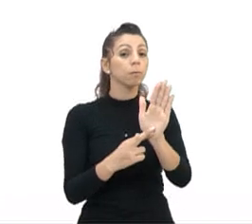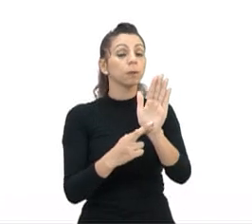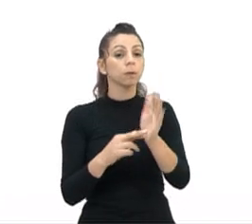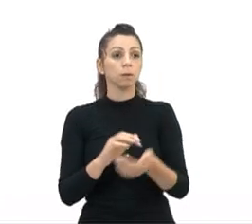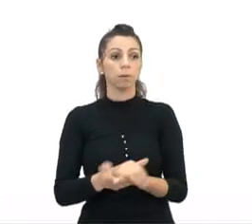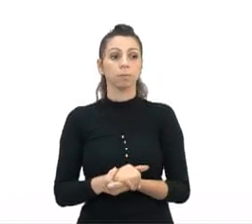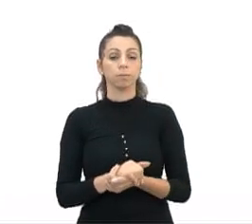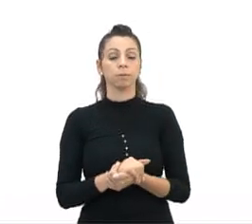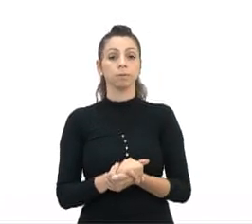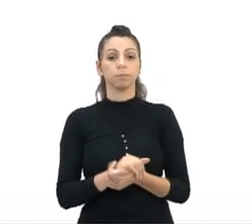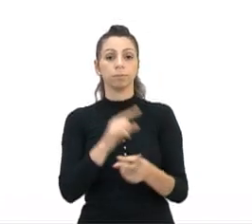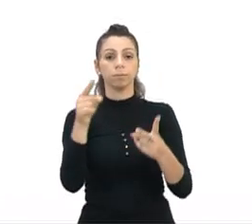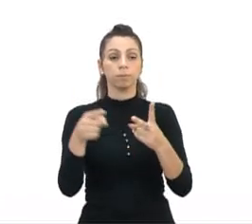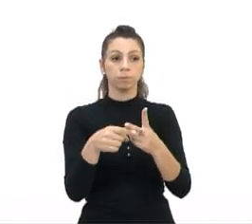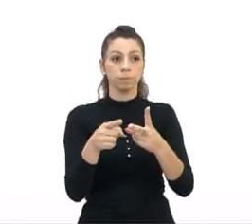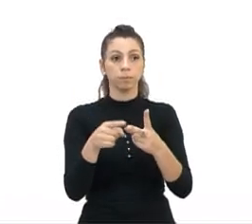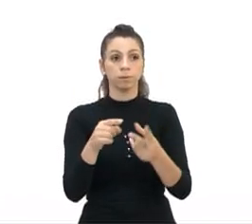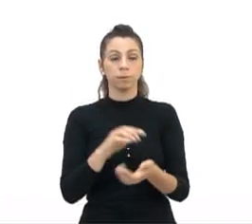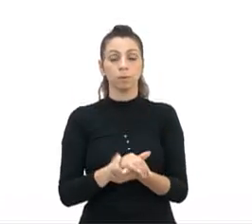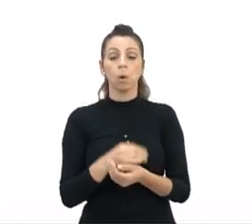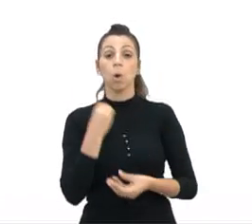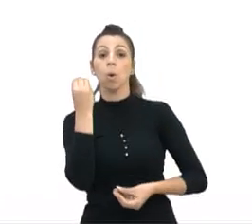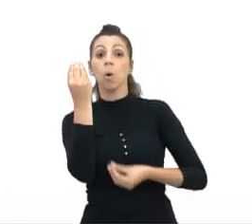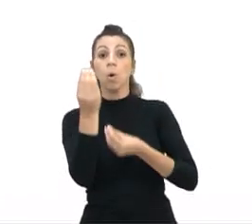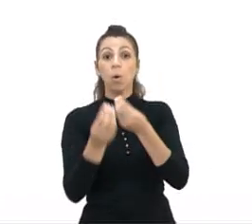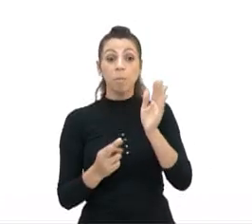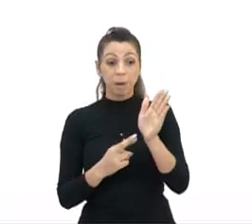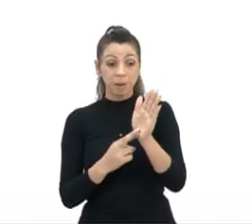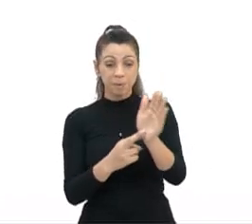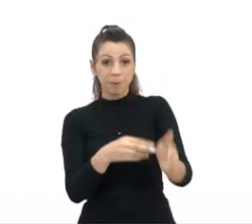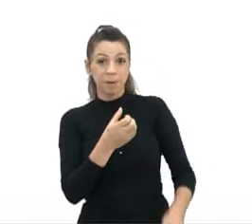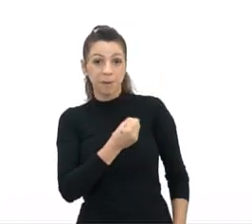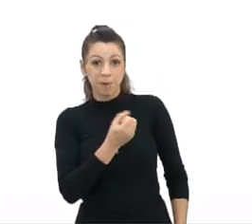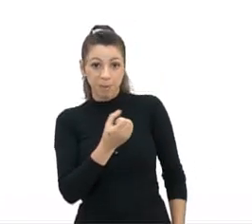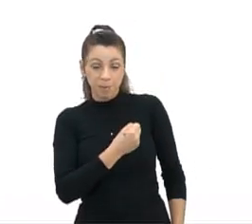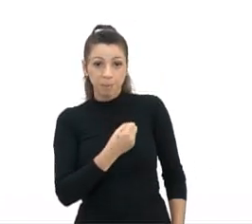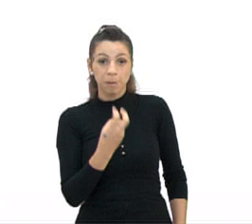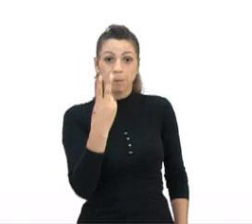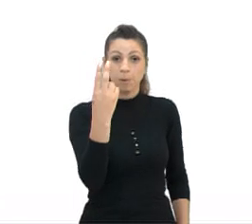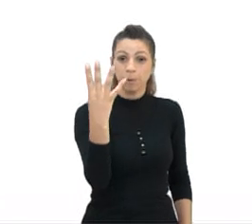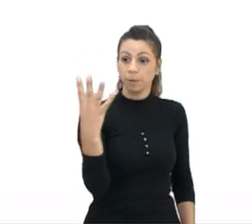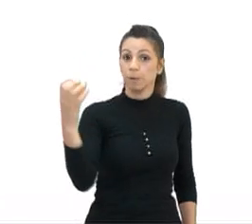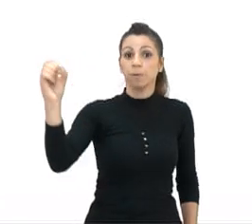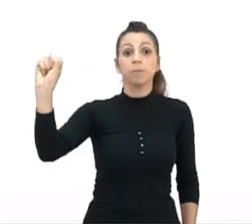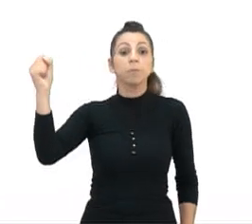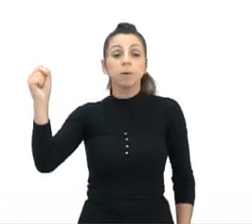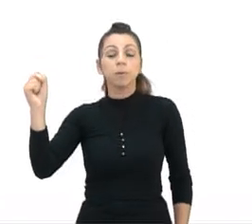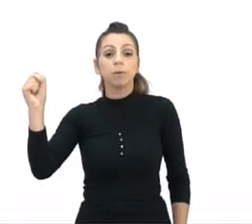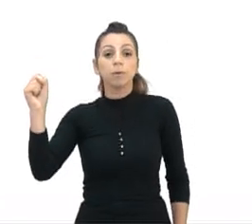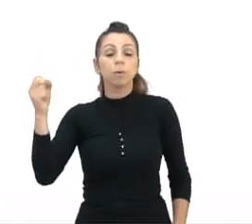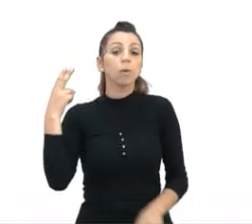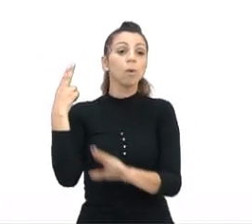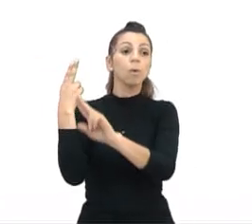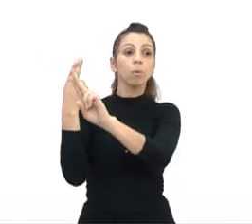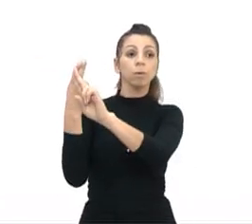E o segundo desafio. Como representar os números 2, 4 e 8